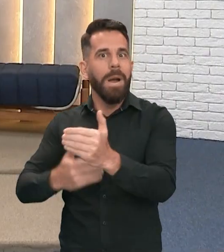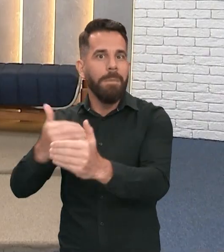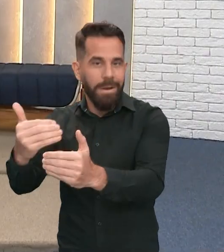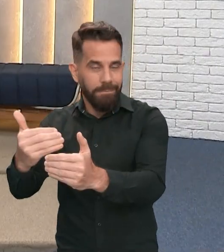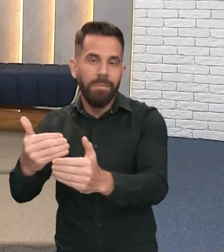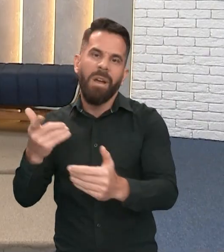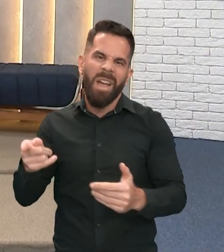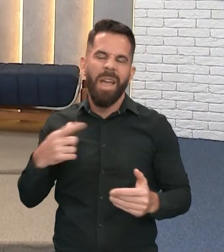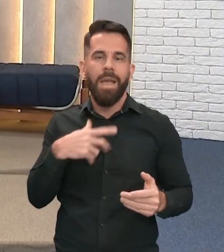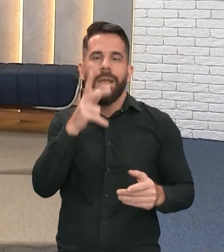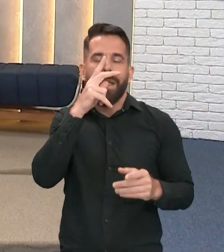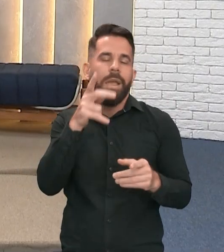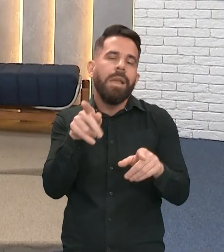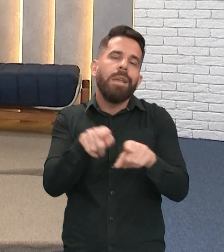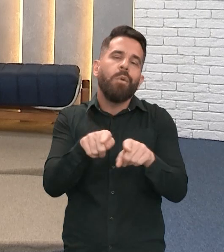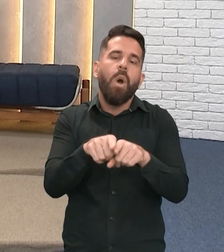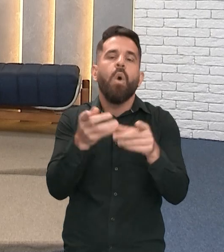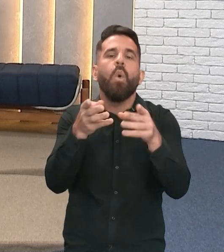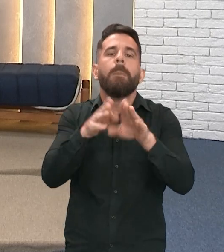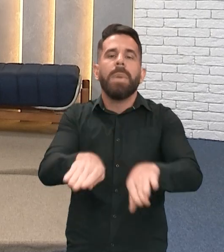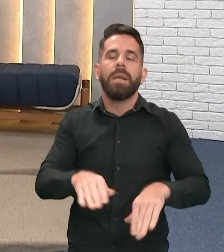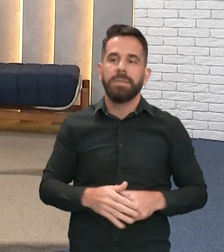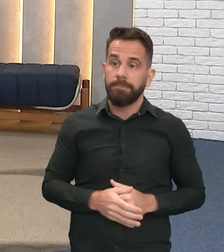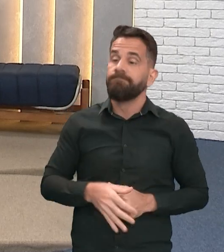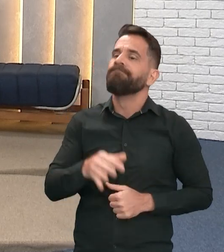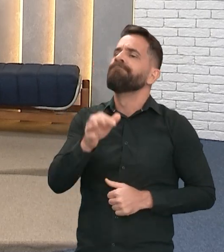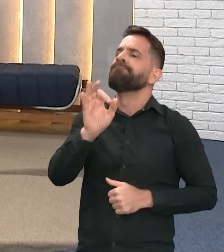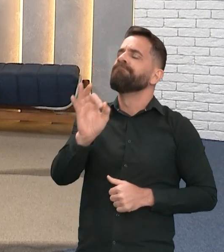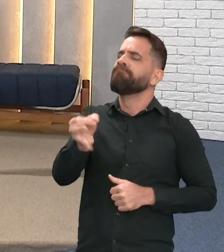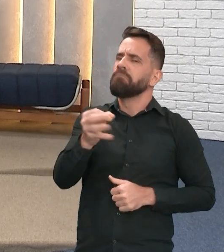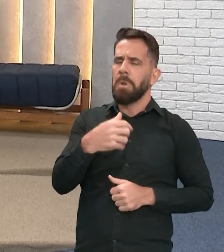de você reconhecer